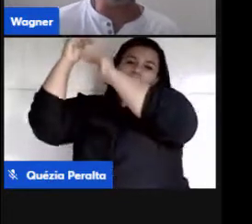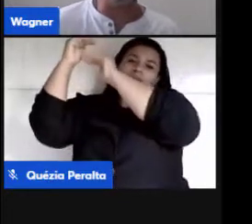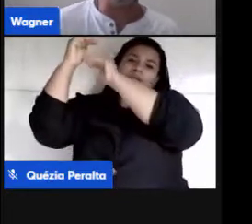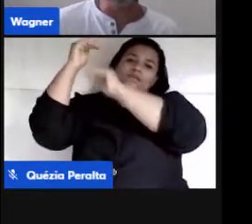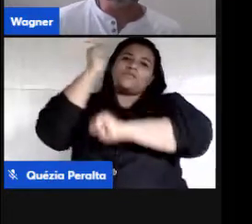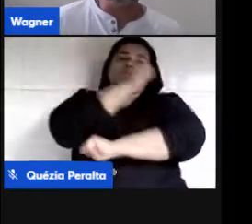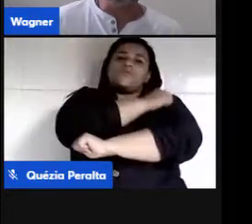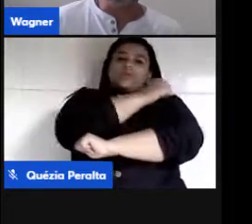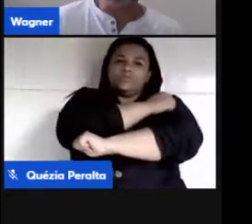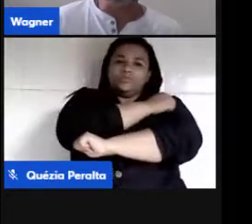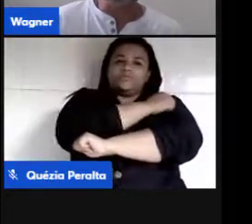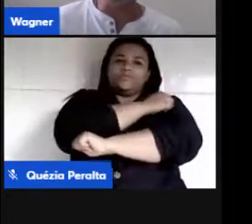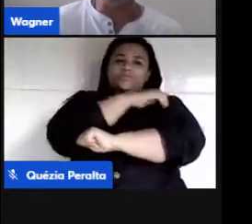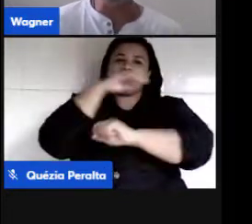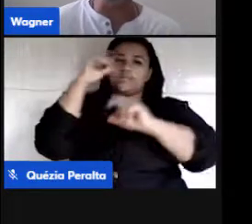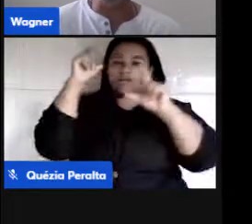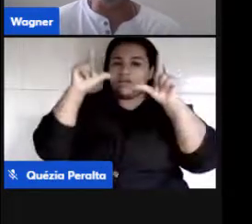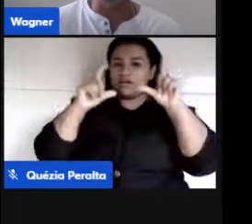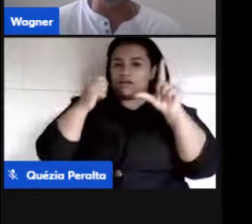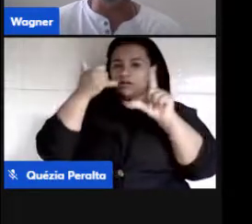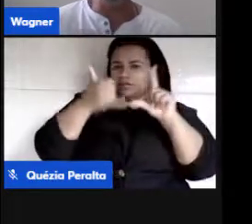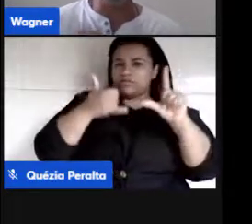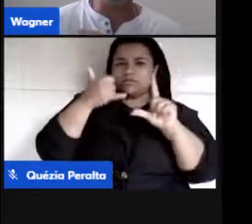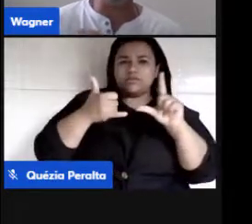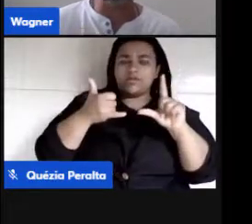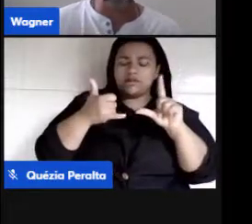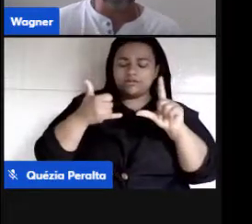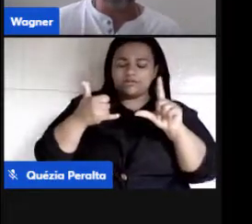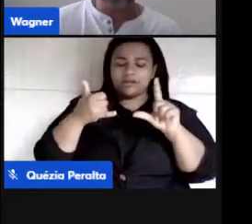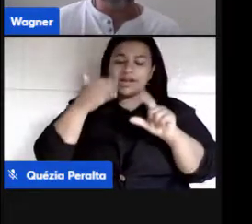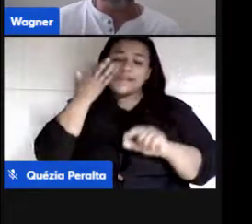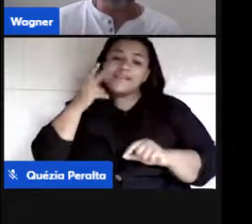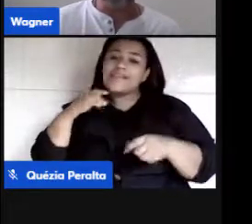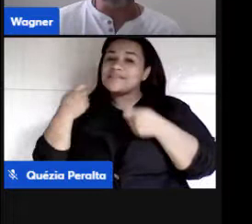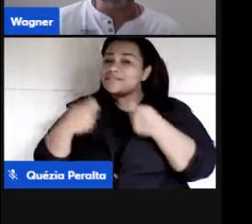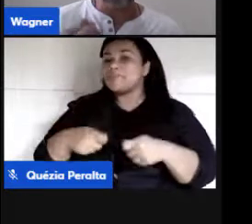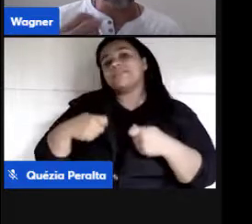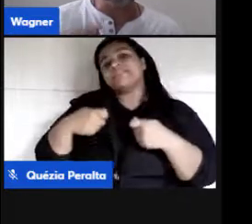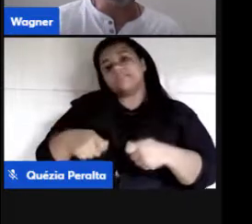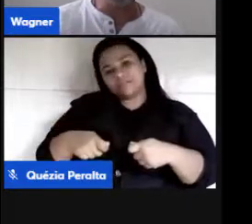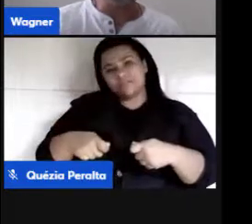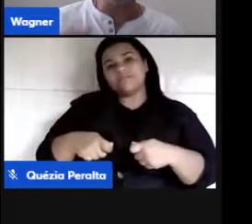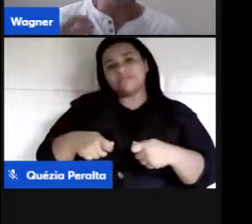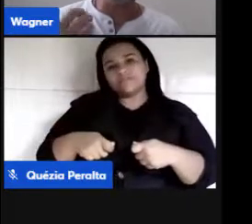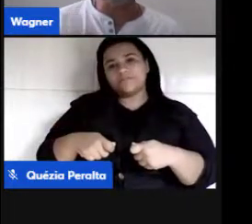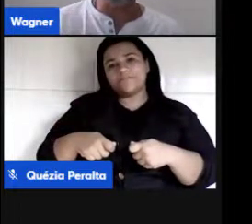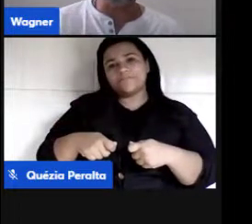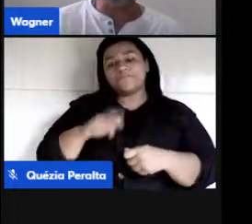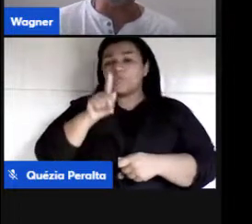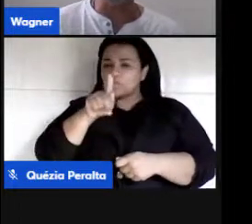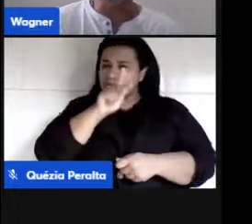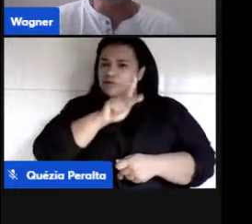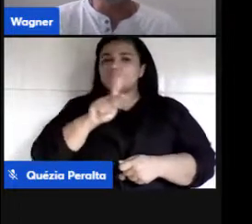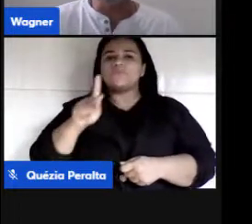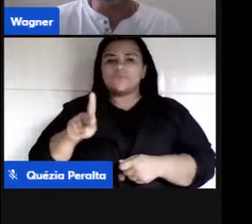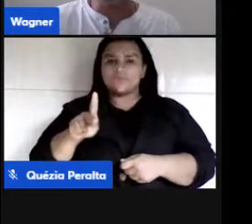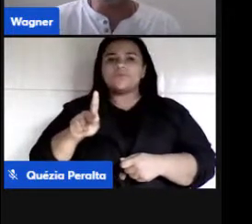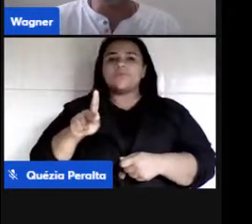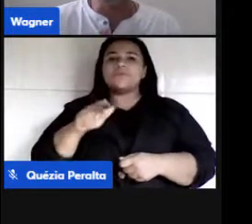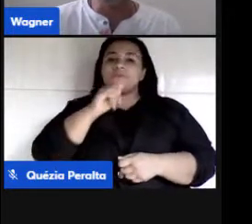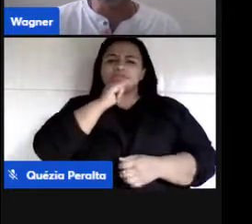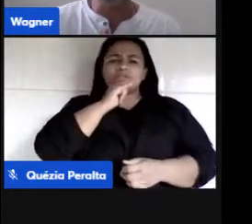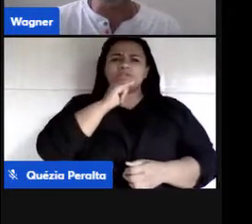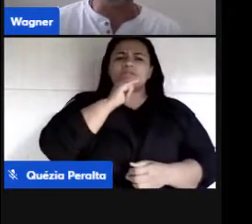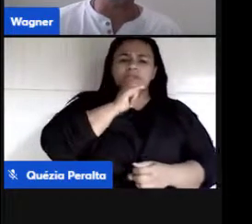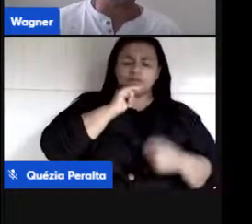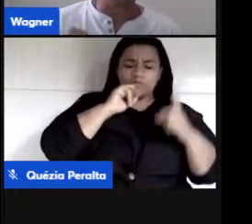da criança. Ela precisa do lúdico. E você, professor, através da expressão dos movimentos da oralidade, vai